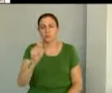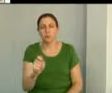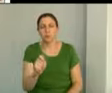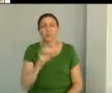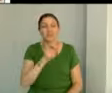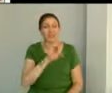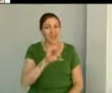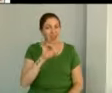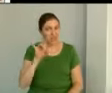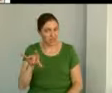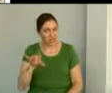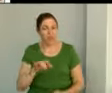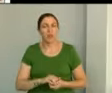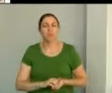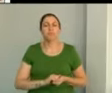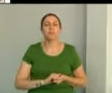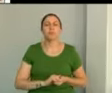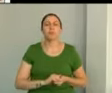secretaria, né?